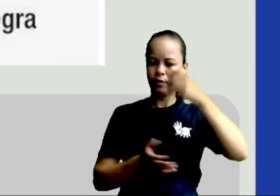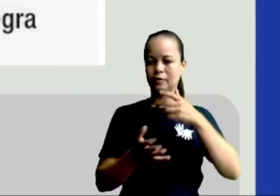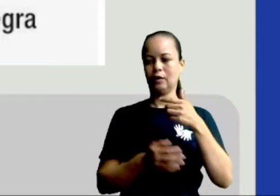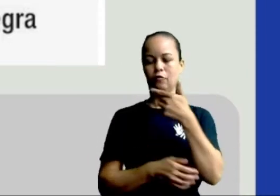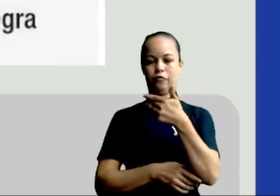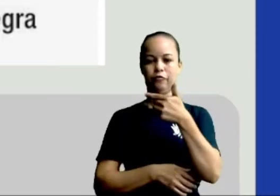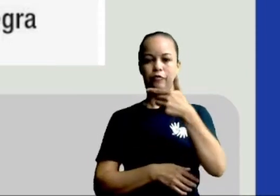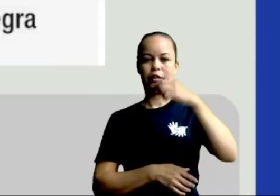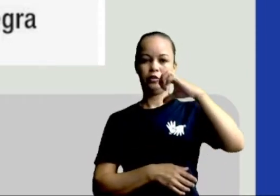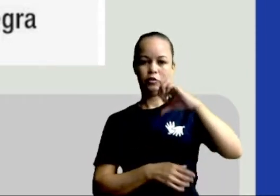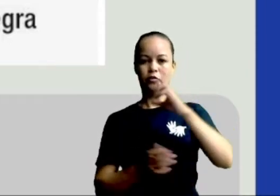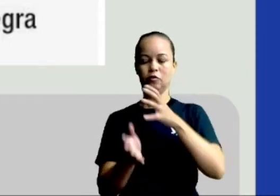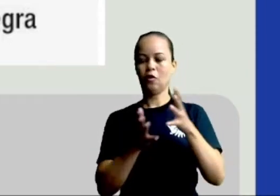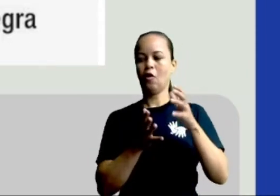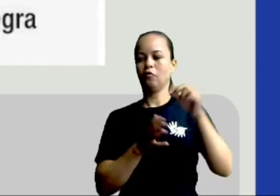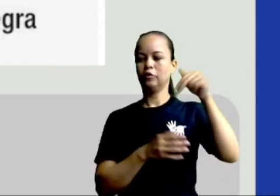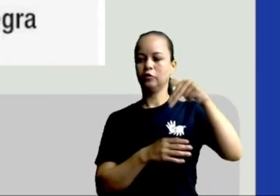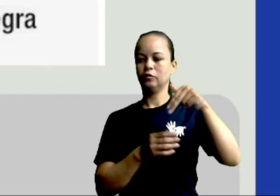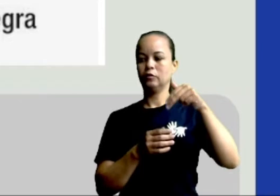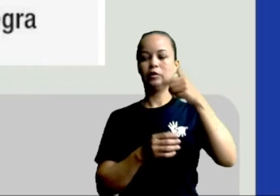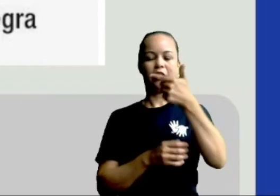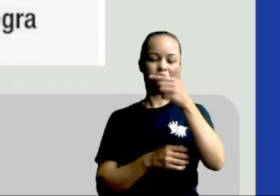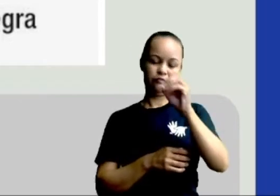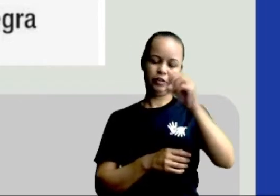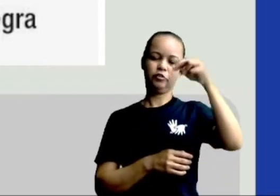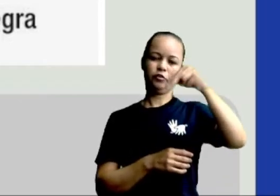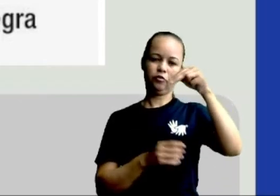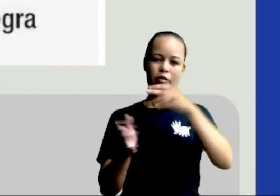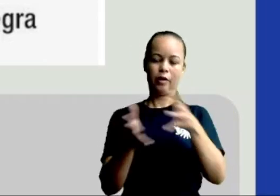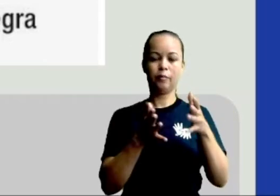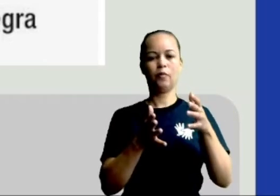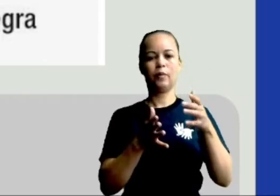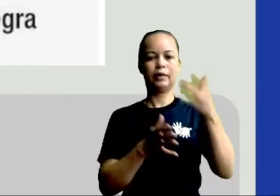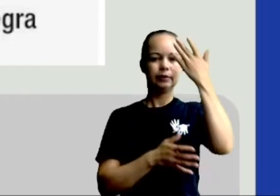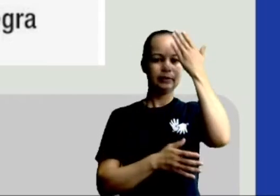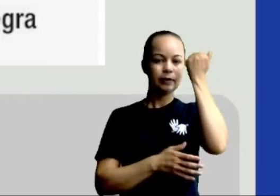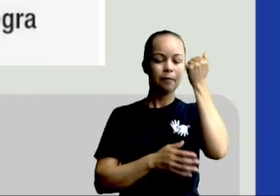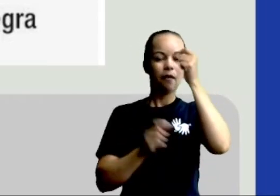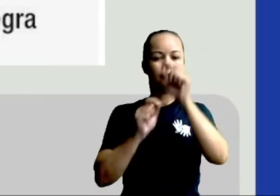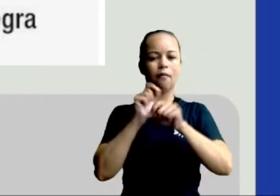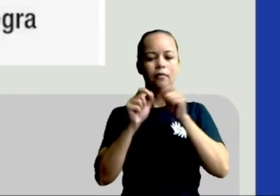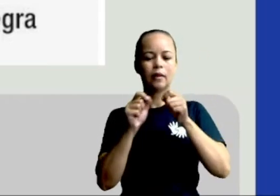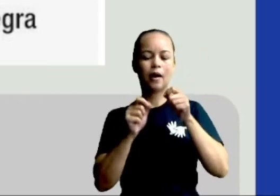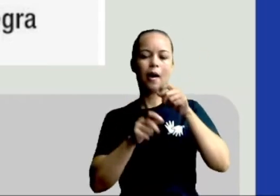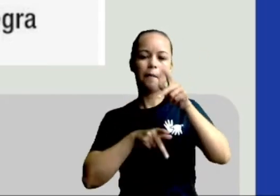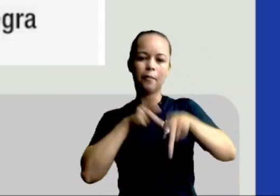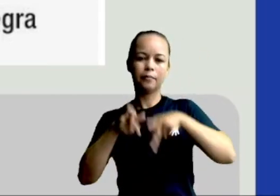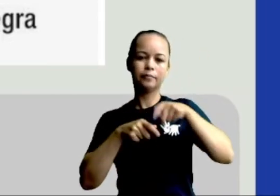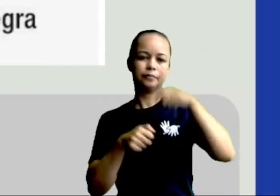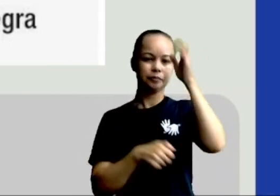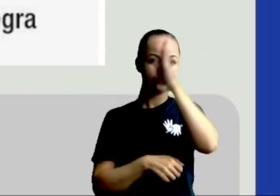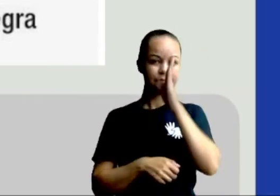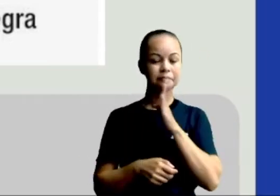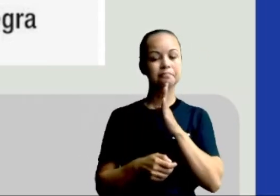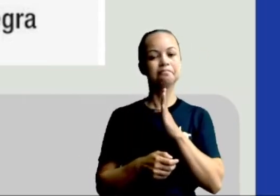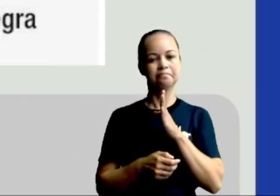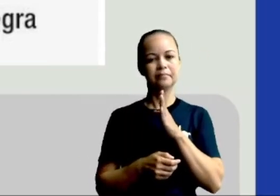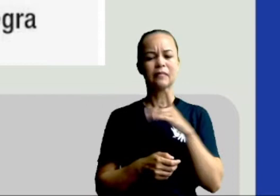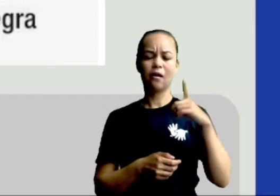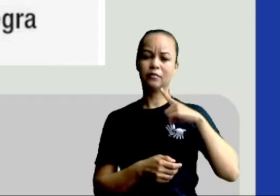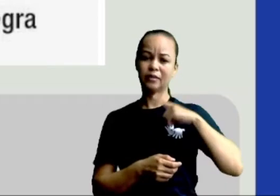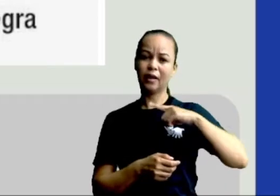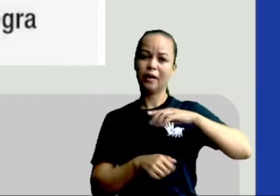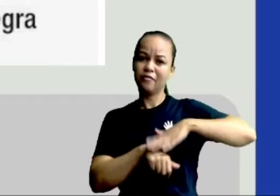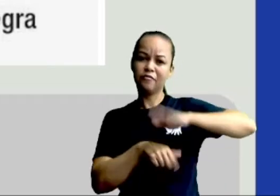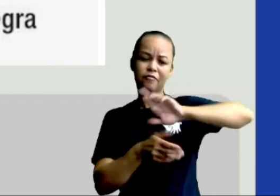celebramos a importância dos negros para a constituição da população brasileira. Então, a população brasileira, tem mais